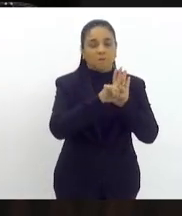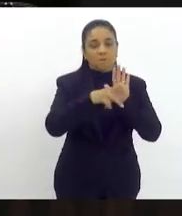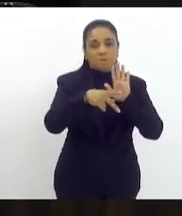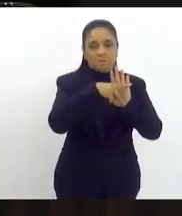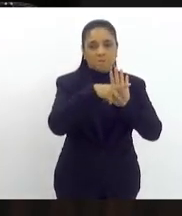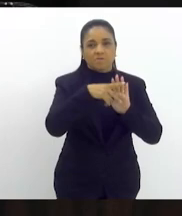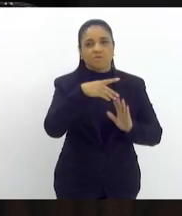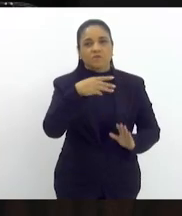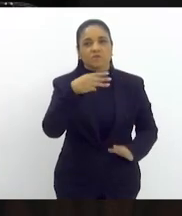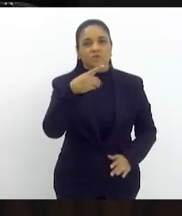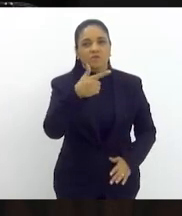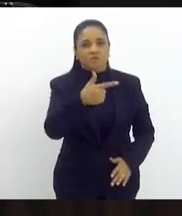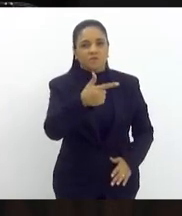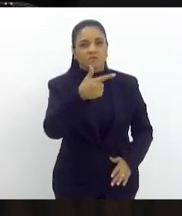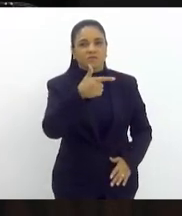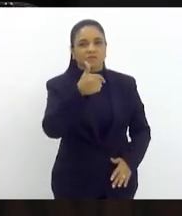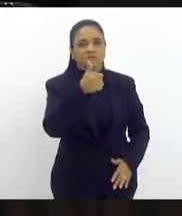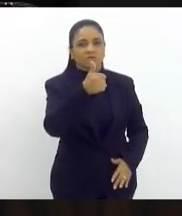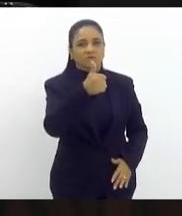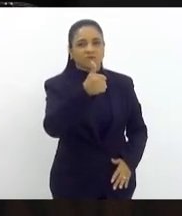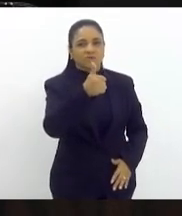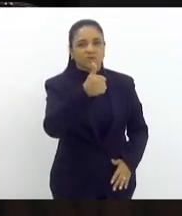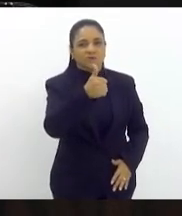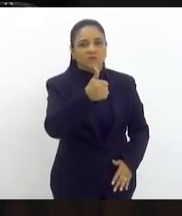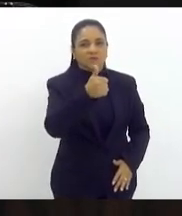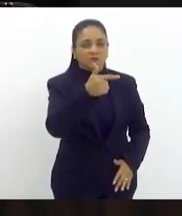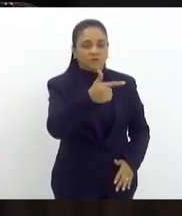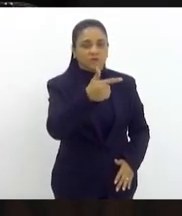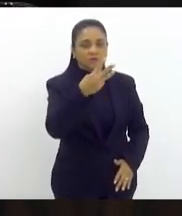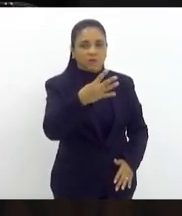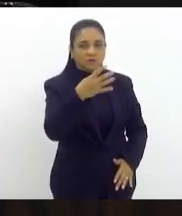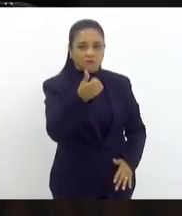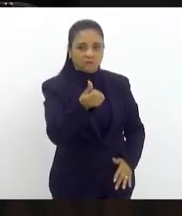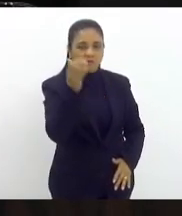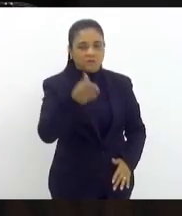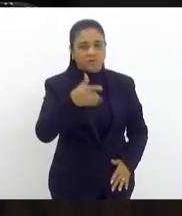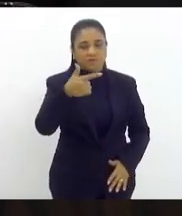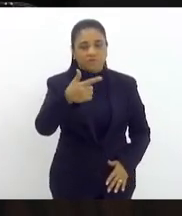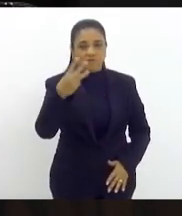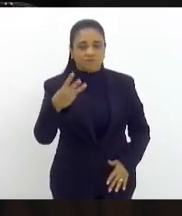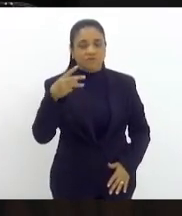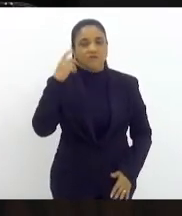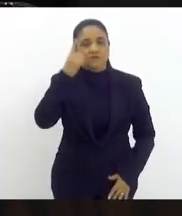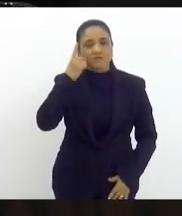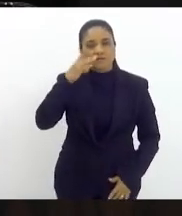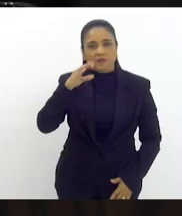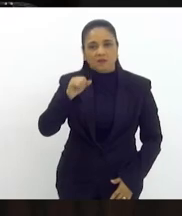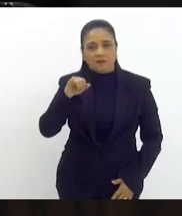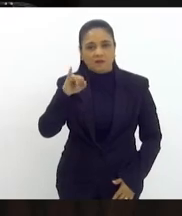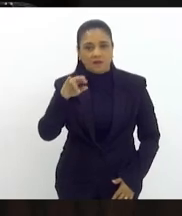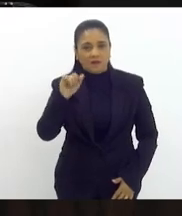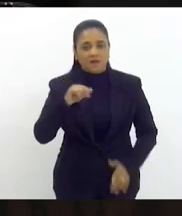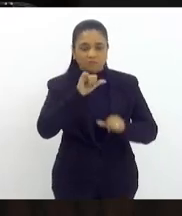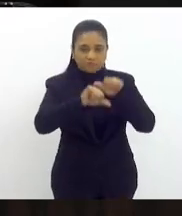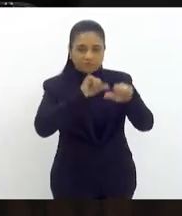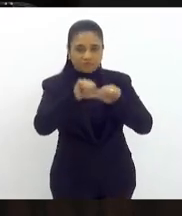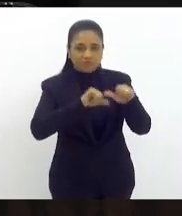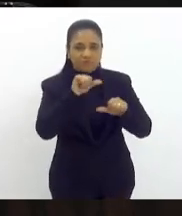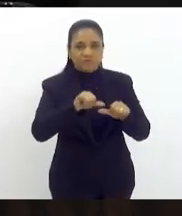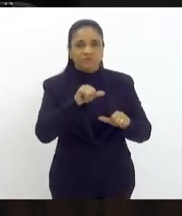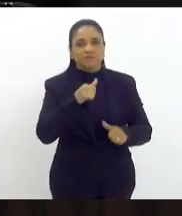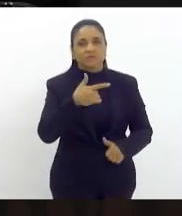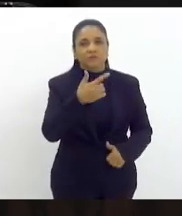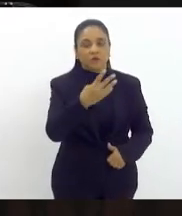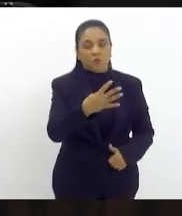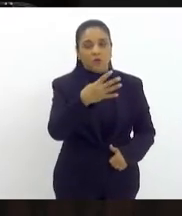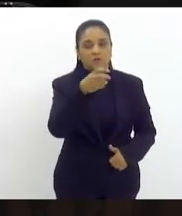de autoria do deputado Cláudio Caiado, que altera o anexo da lei 5.645, de 6 de janeiro de